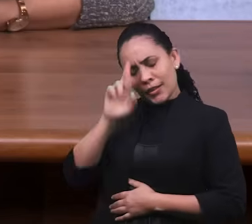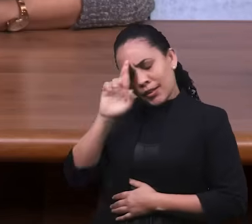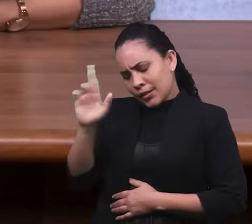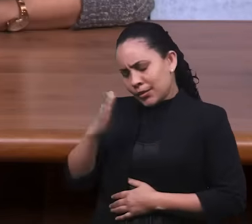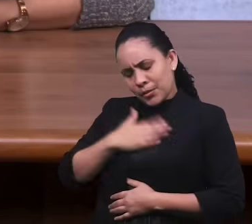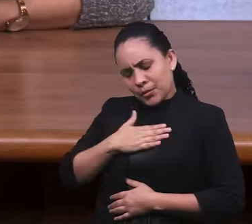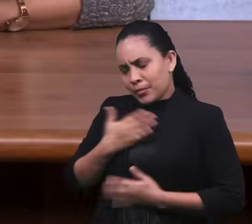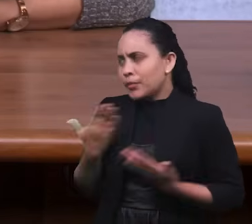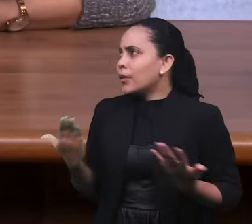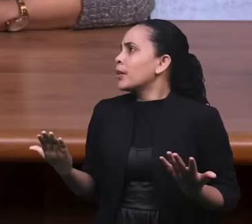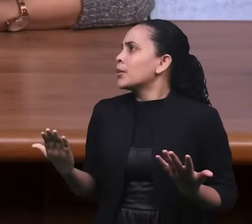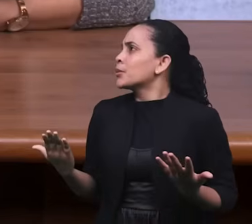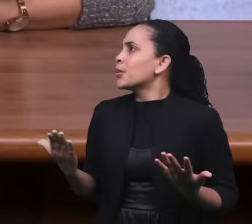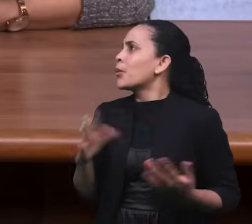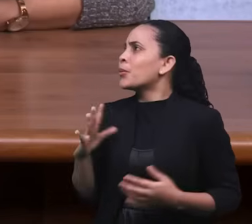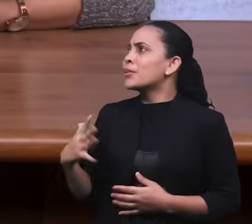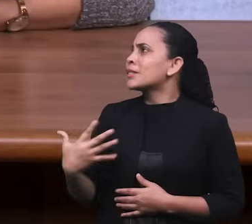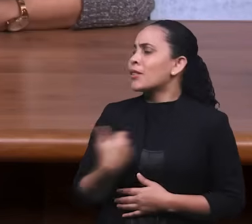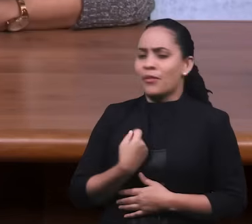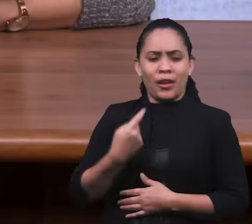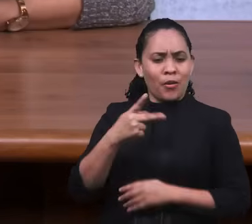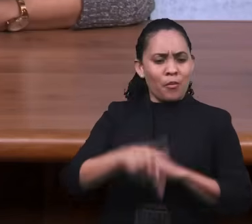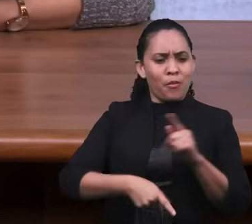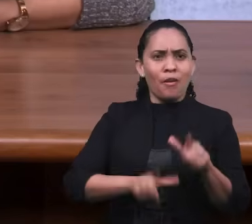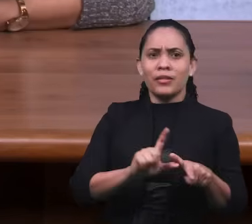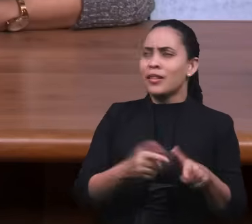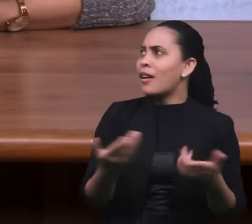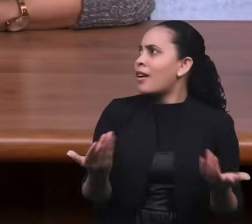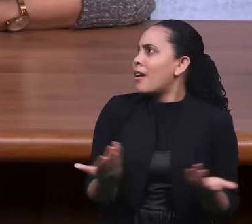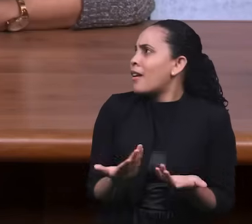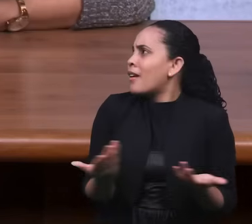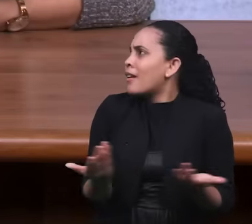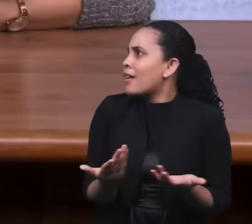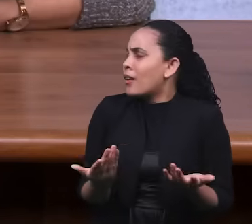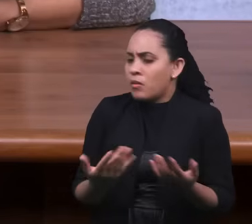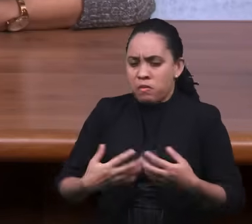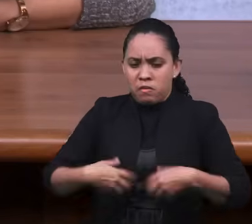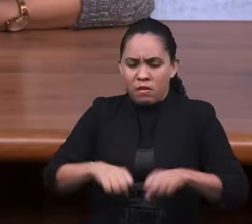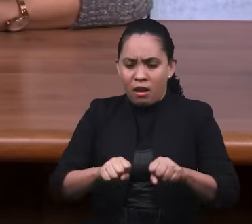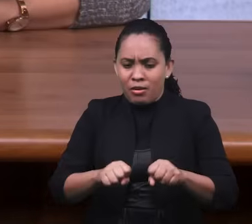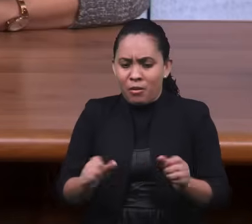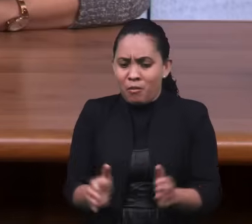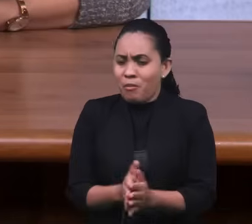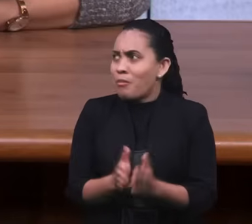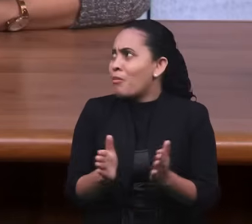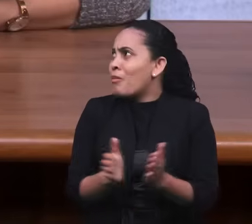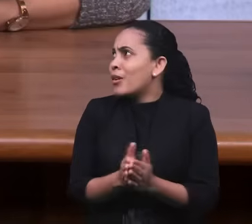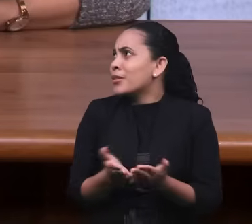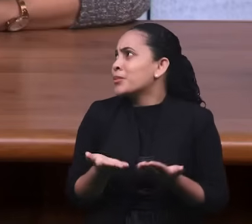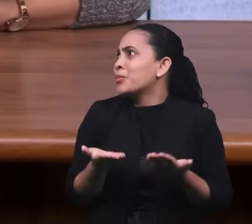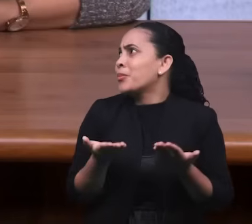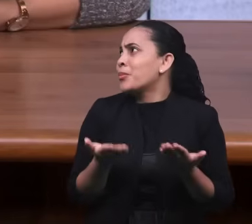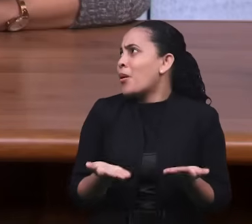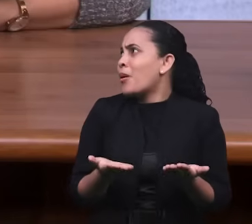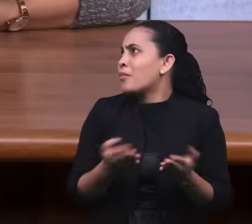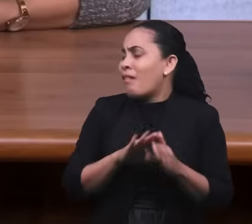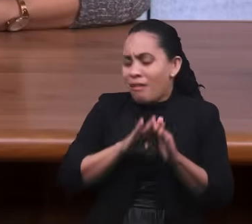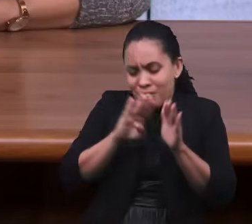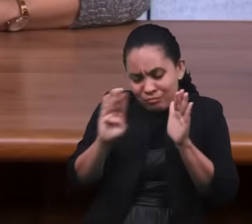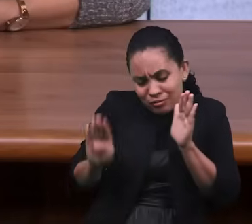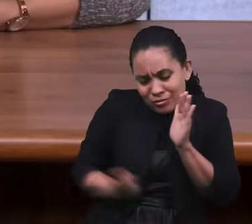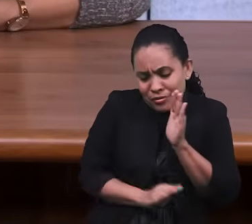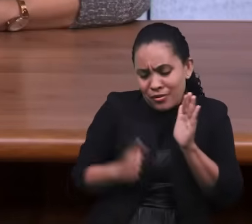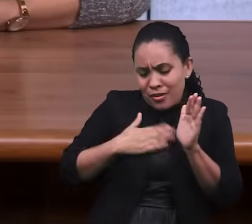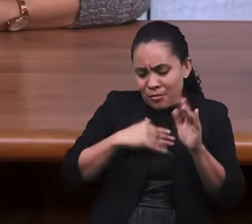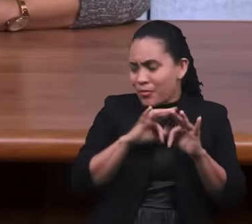meu, com que livrarei a Israel? Eis que o meu milheiro é o mais pobre em Manassés, e eu o menor na casa de